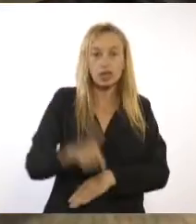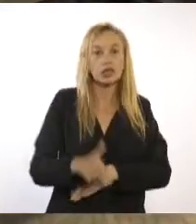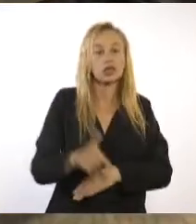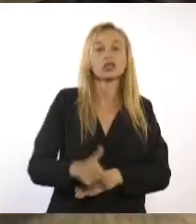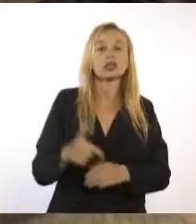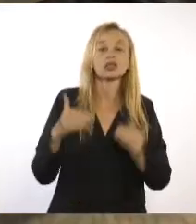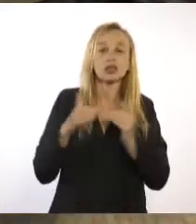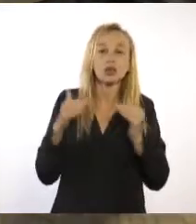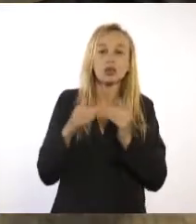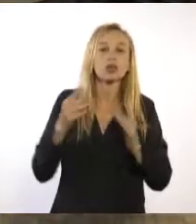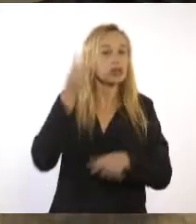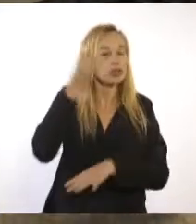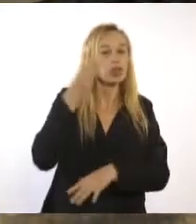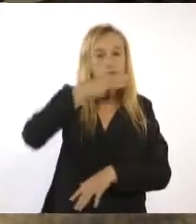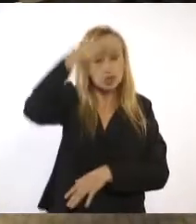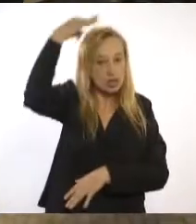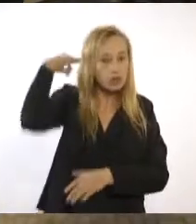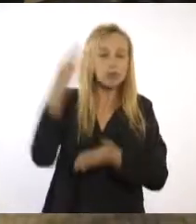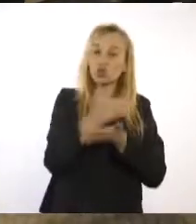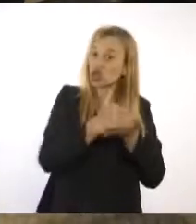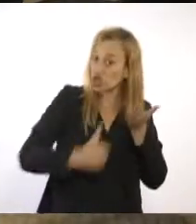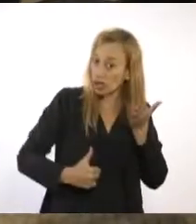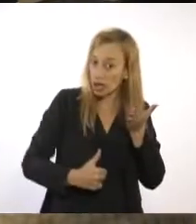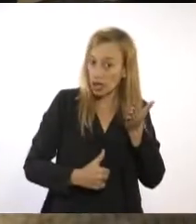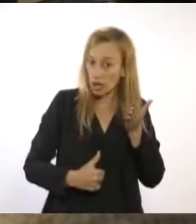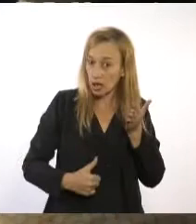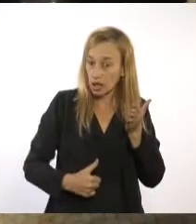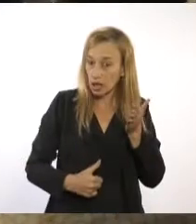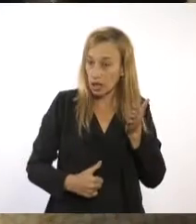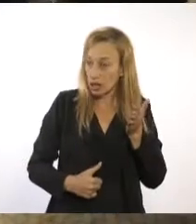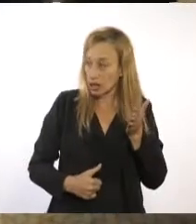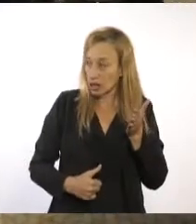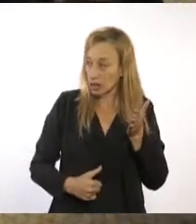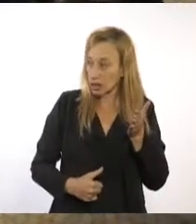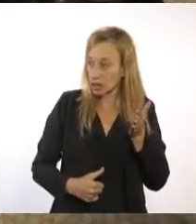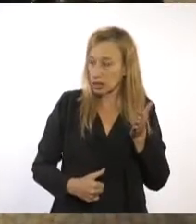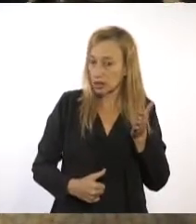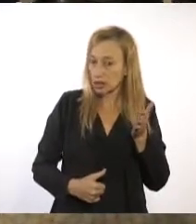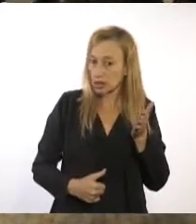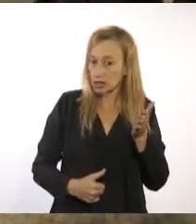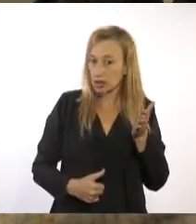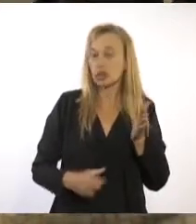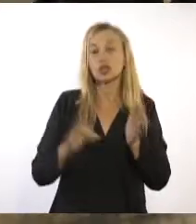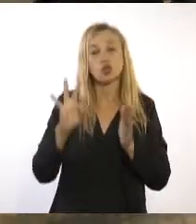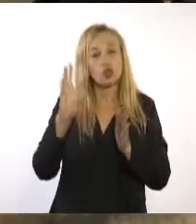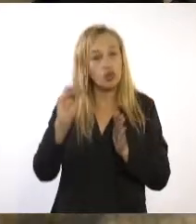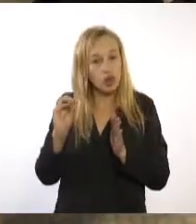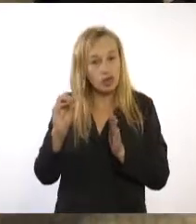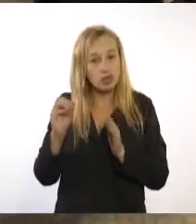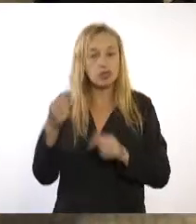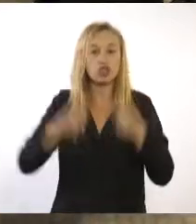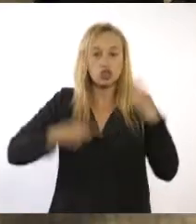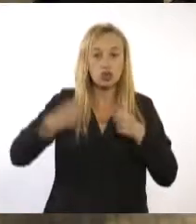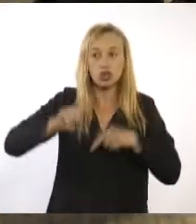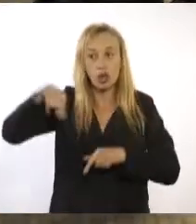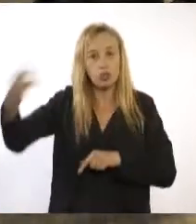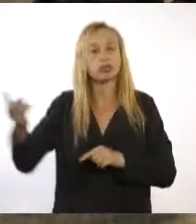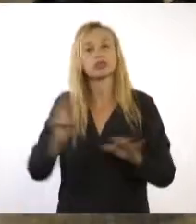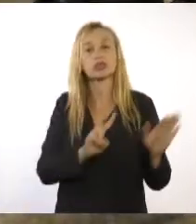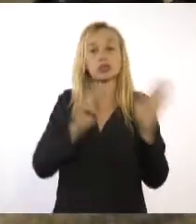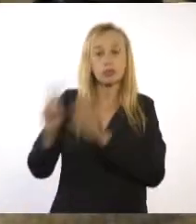Márcio Pacheco, nós vamos retirar, aguardar a questão do veto que está sendo discutida na próxima semana